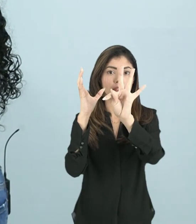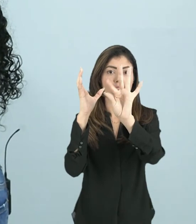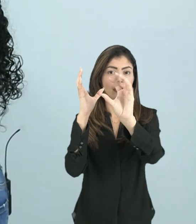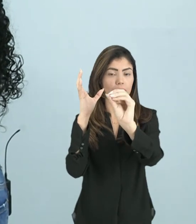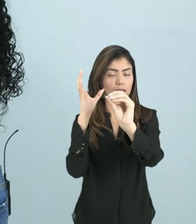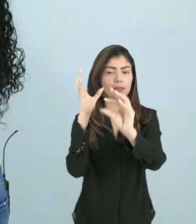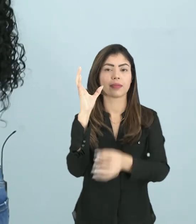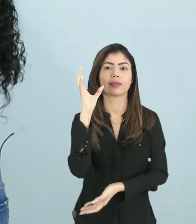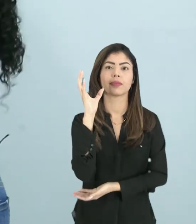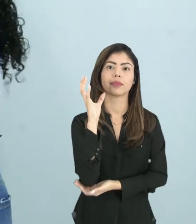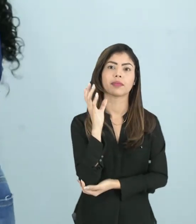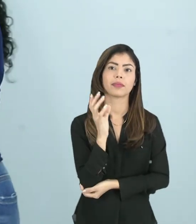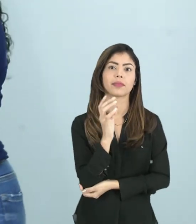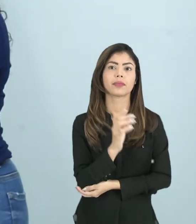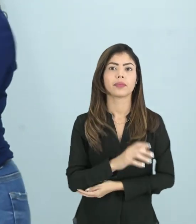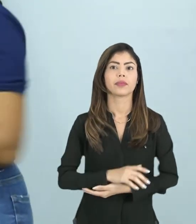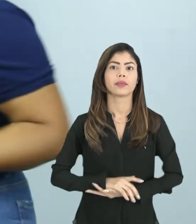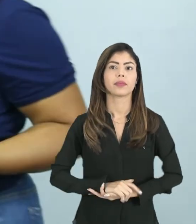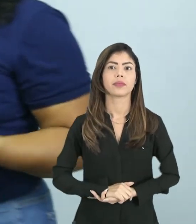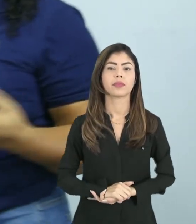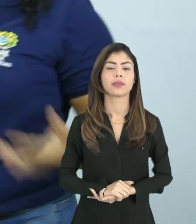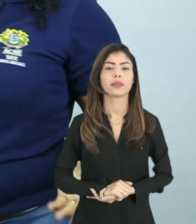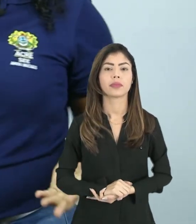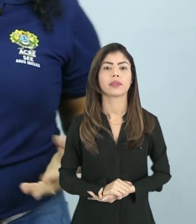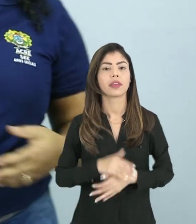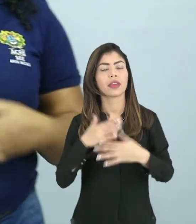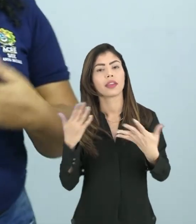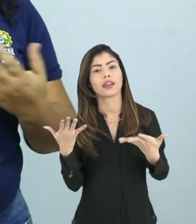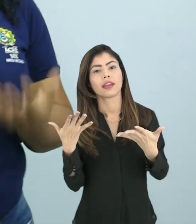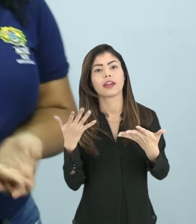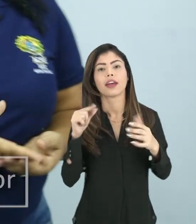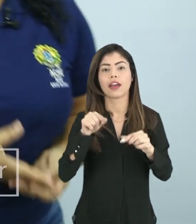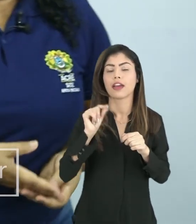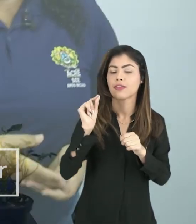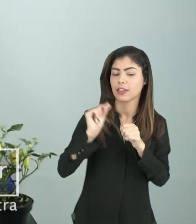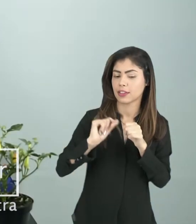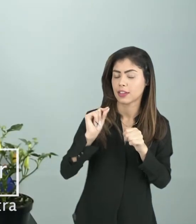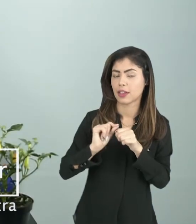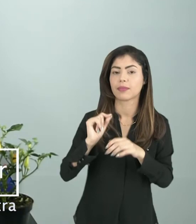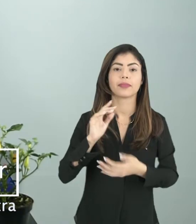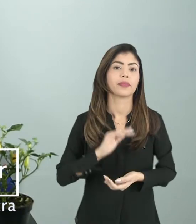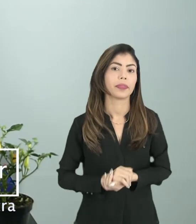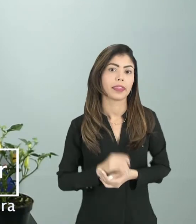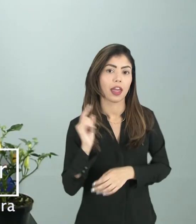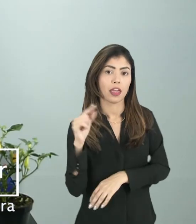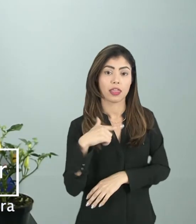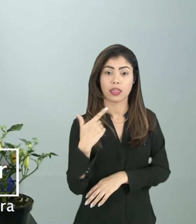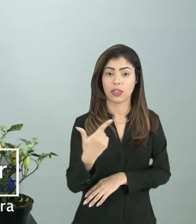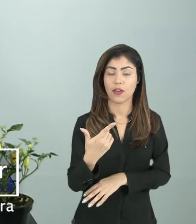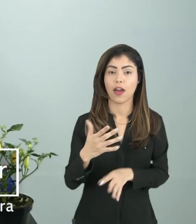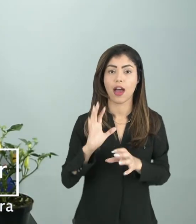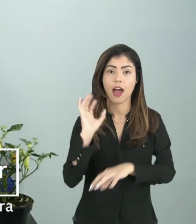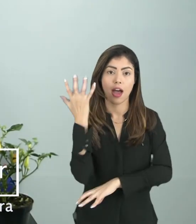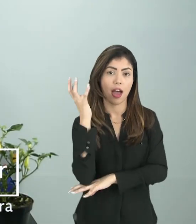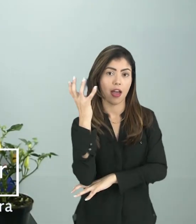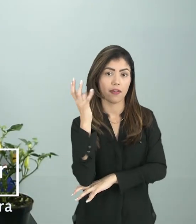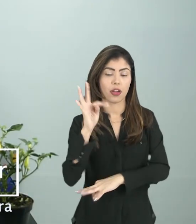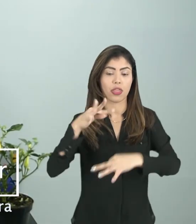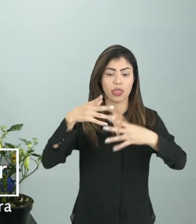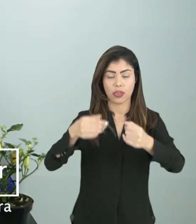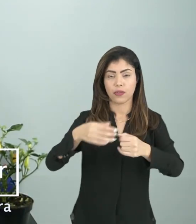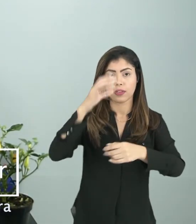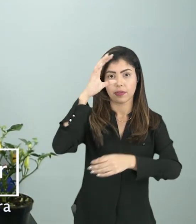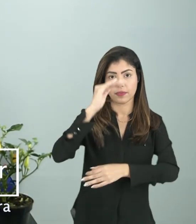aqui bem pertinho do fruto. Então, aí nós já formamos a nossa árvore com todas as